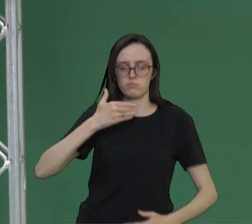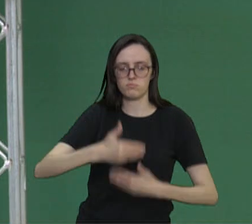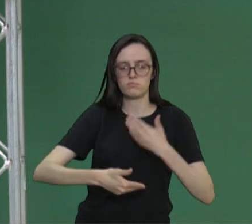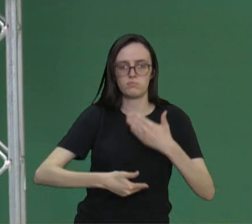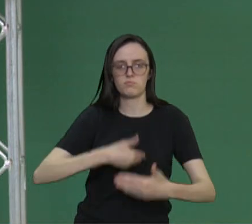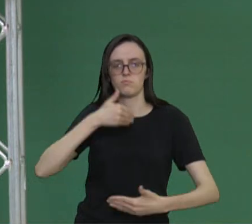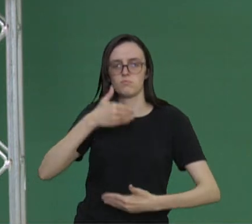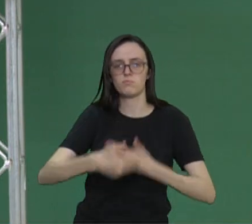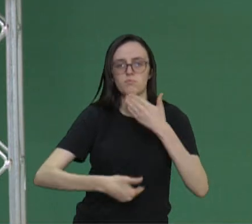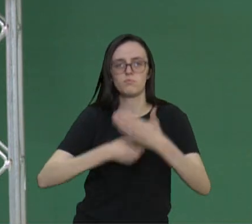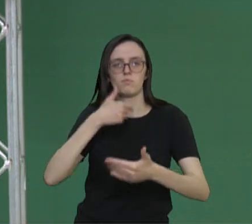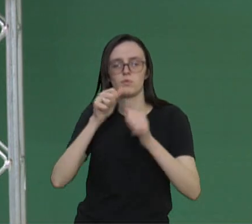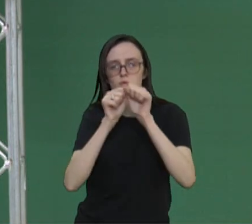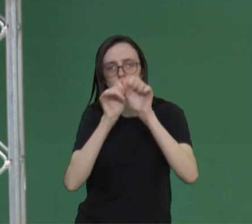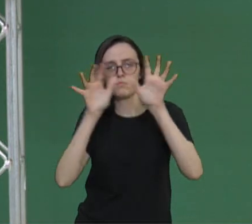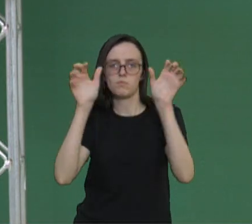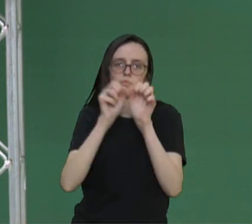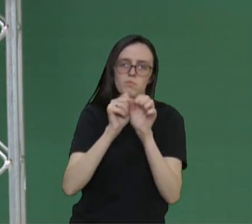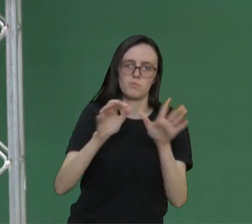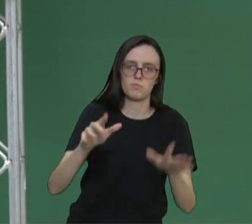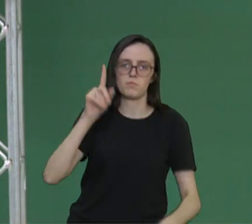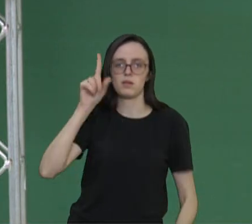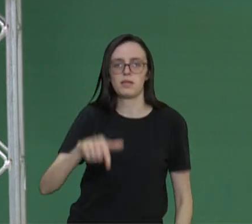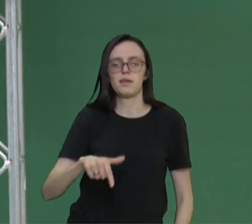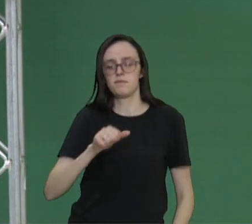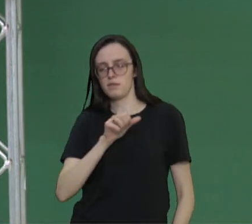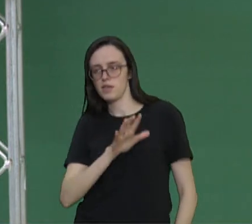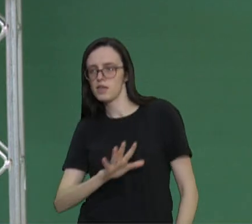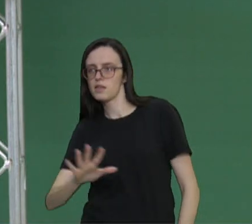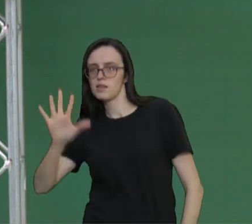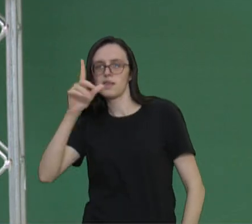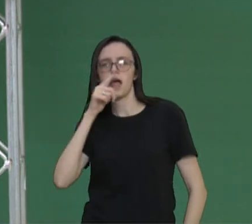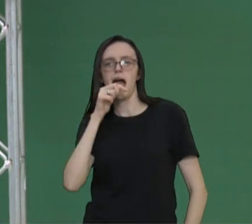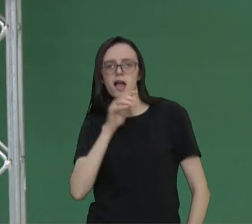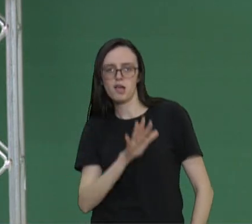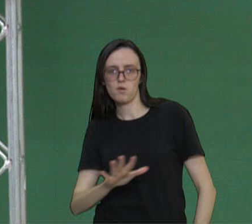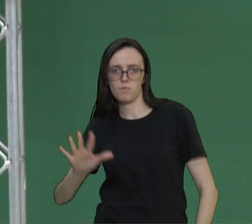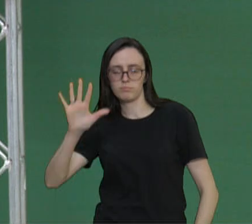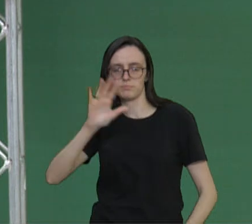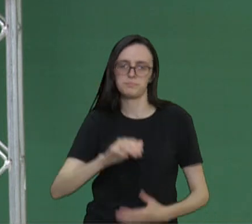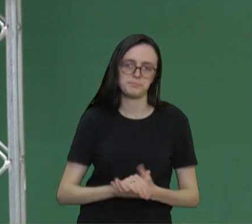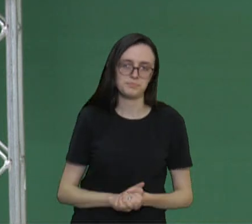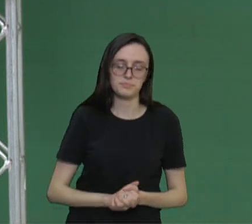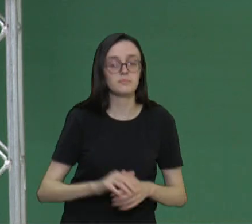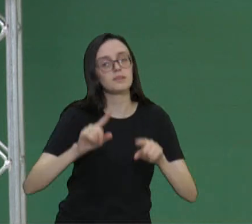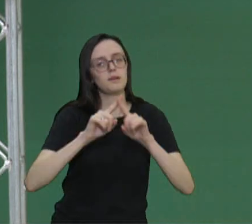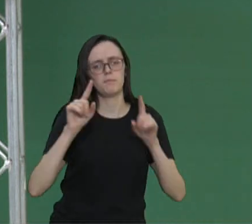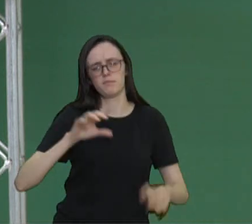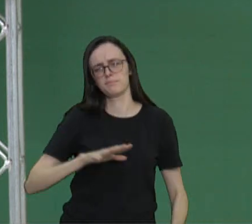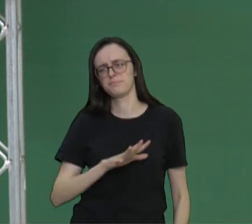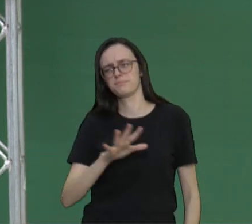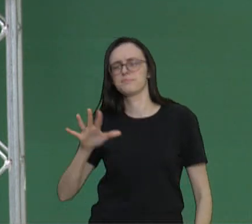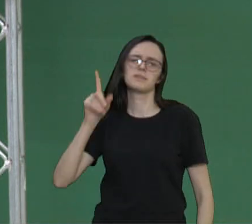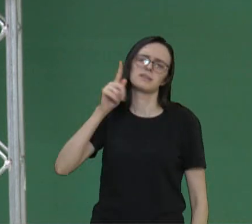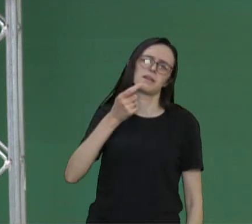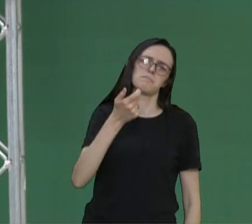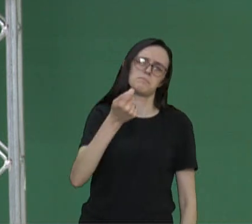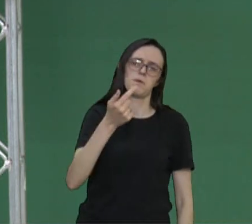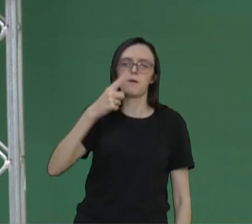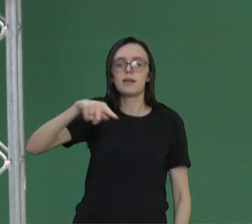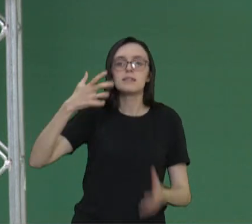um pouco do povoamento aí da região do litoral. Mas é claro que a região do litoral é pequena, né? Eles